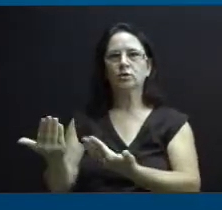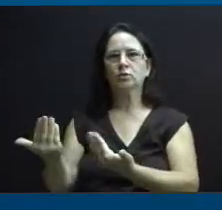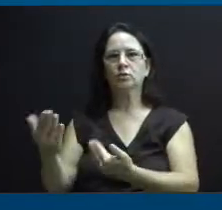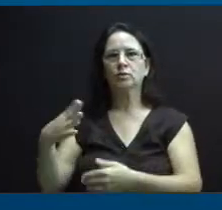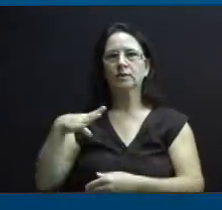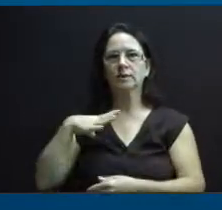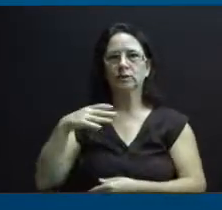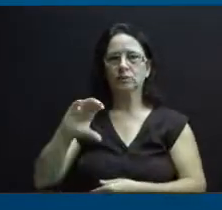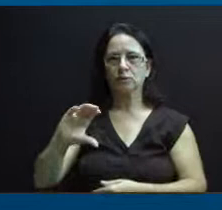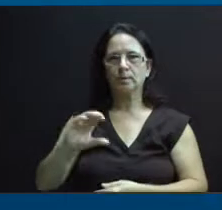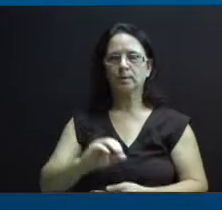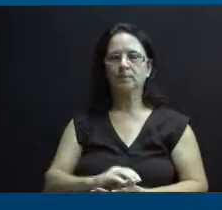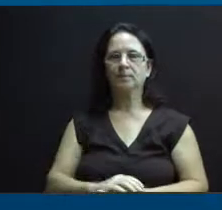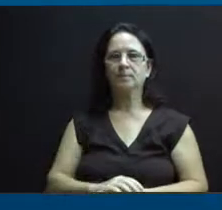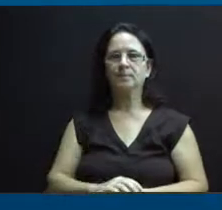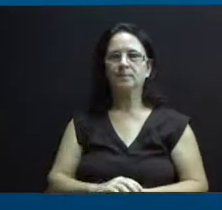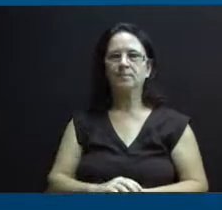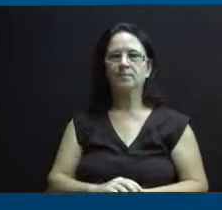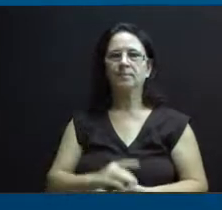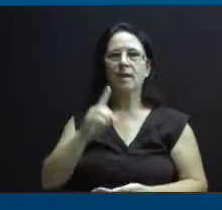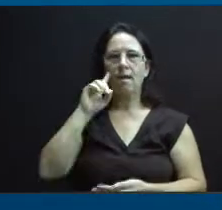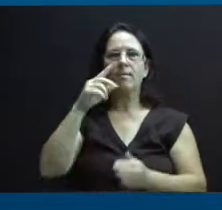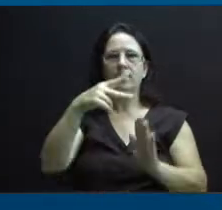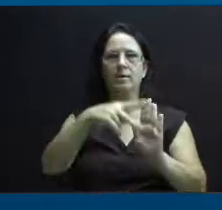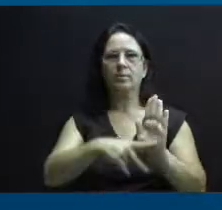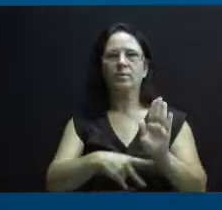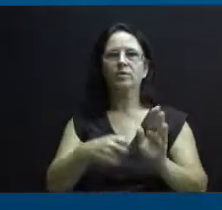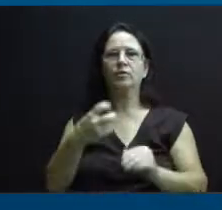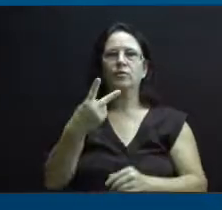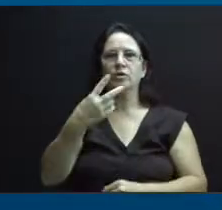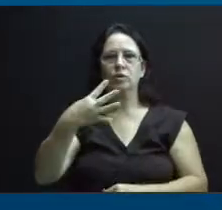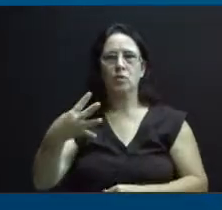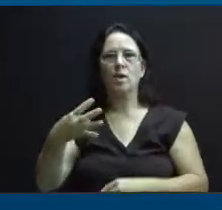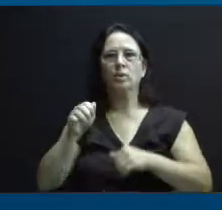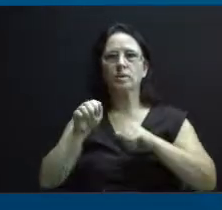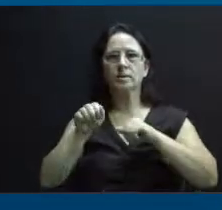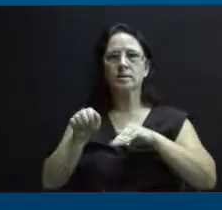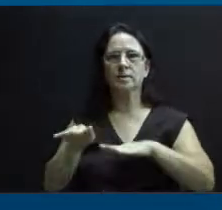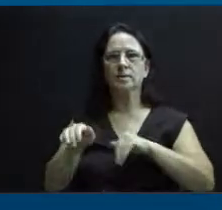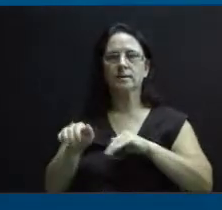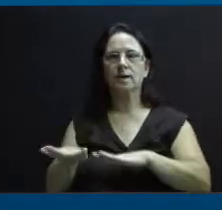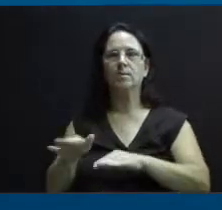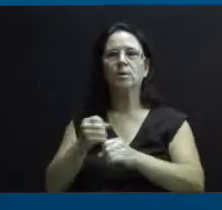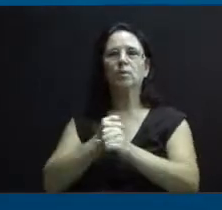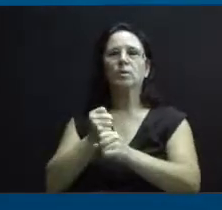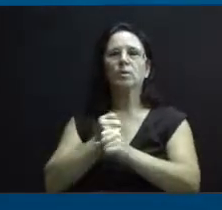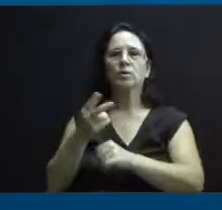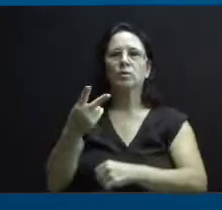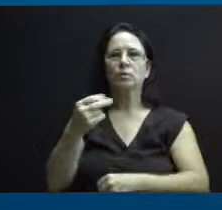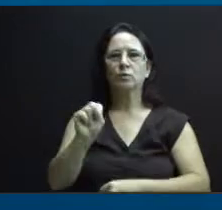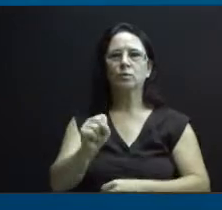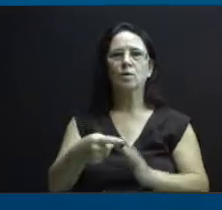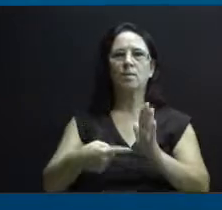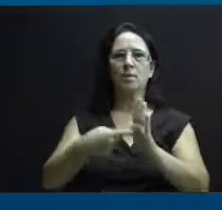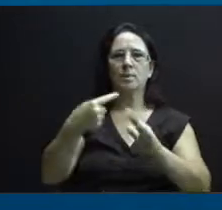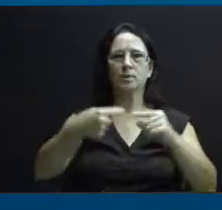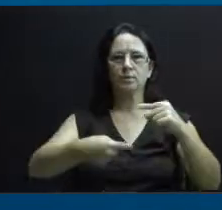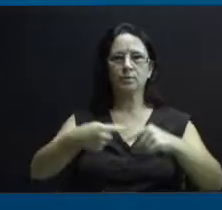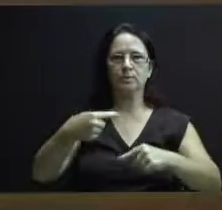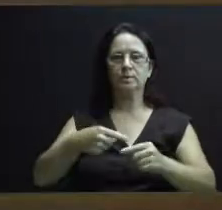e dá outras providências a data é 24 de setembro de 2018 e está em primeira